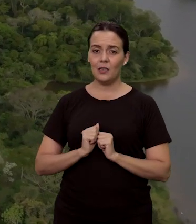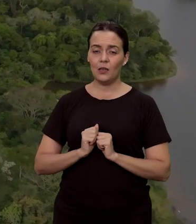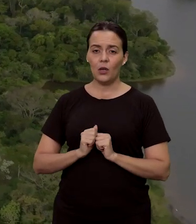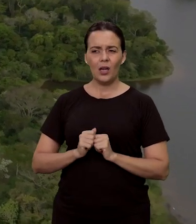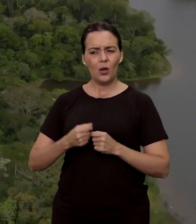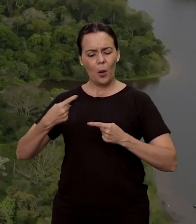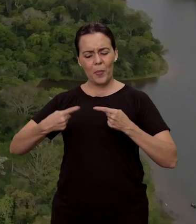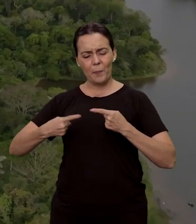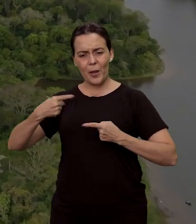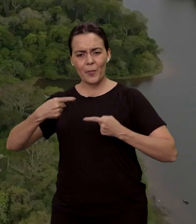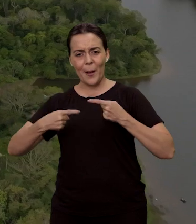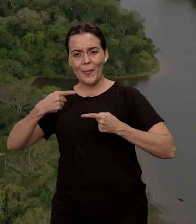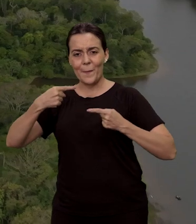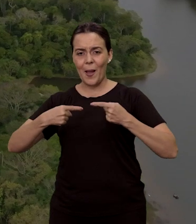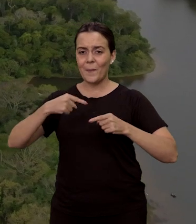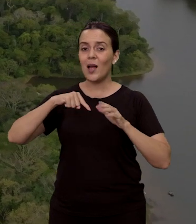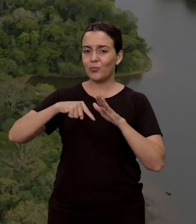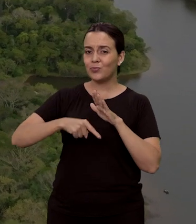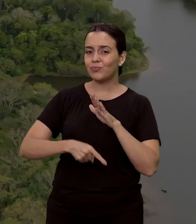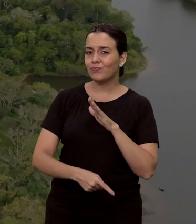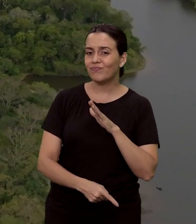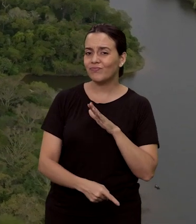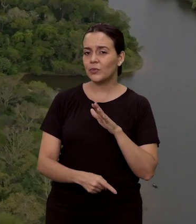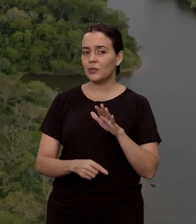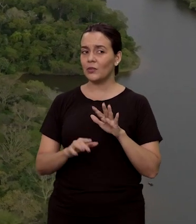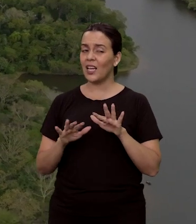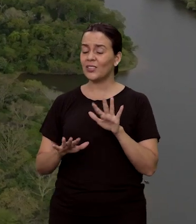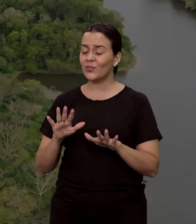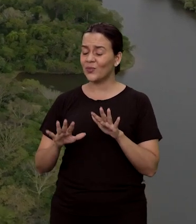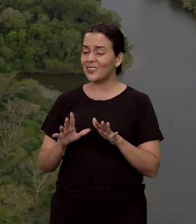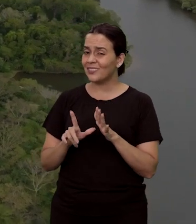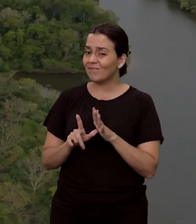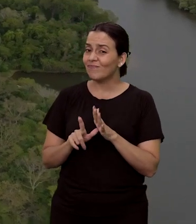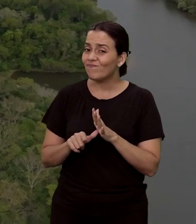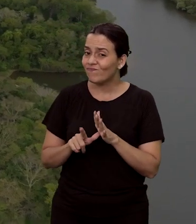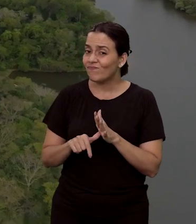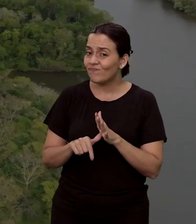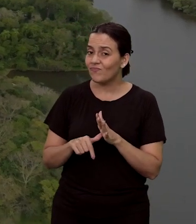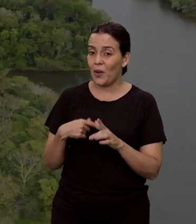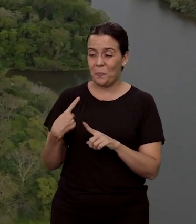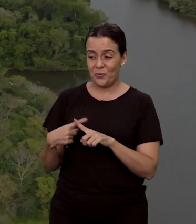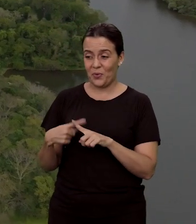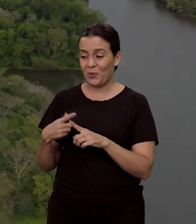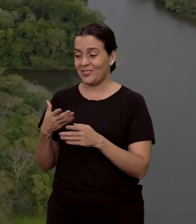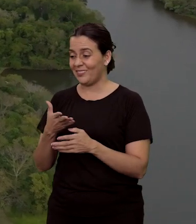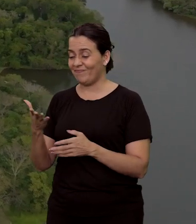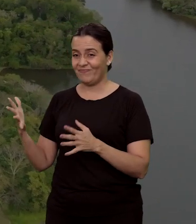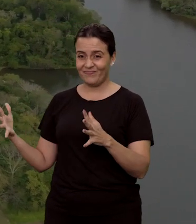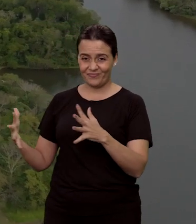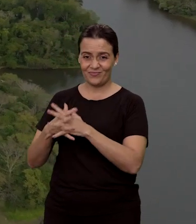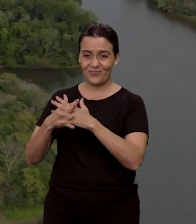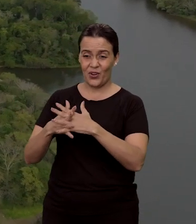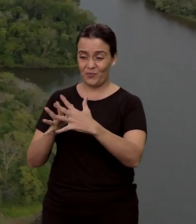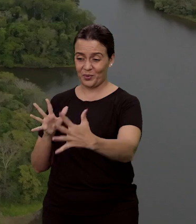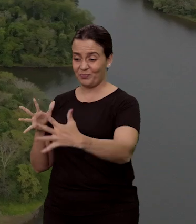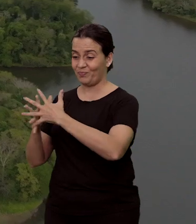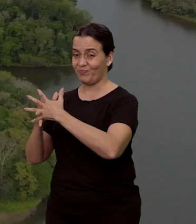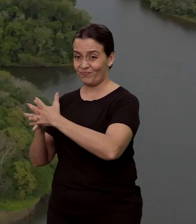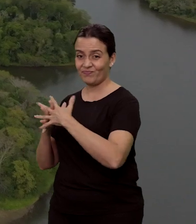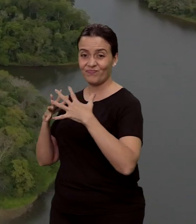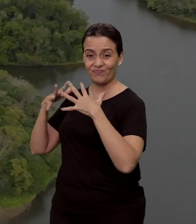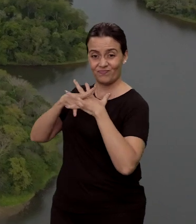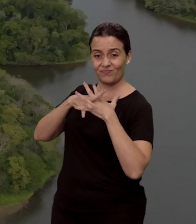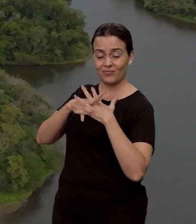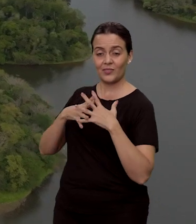nosso dilema é tão profundo que, ainda que a gente atrase um pouco, por conta desses ismos todos que invadem a nossa